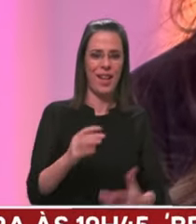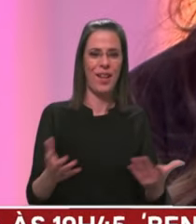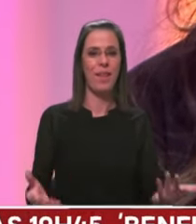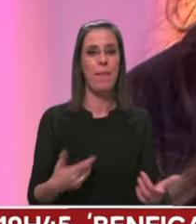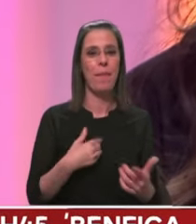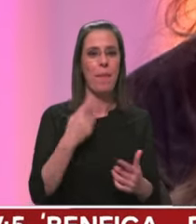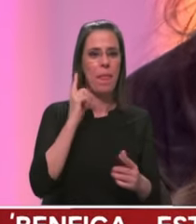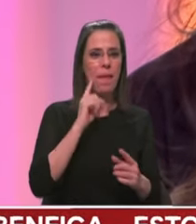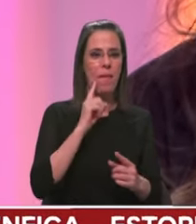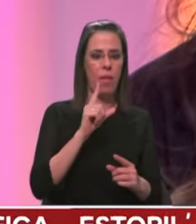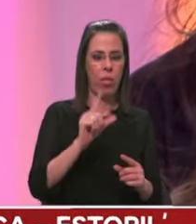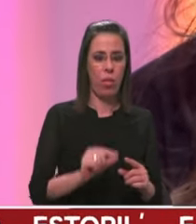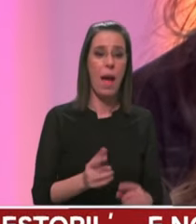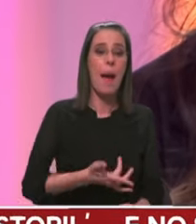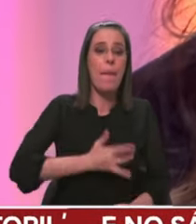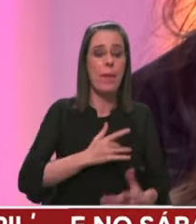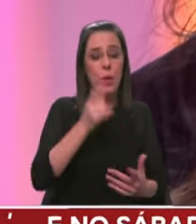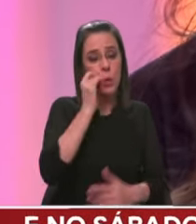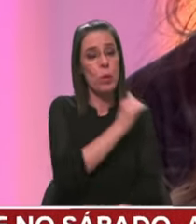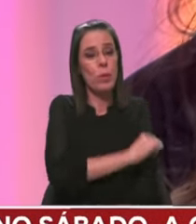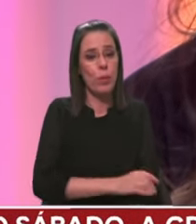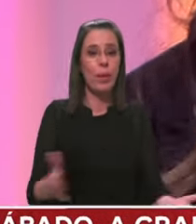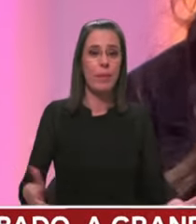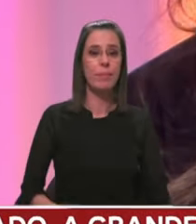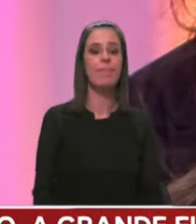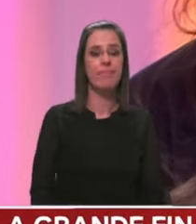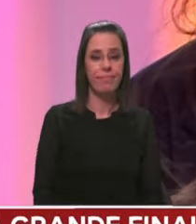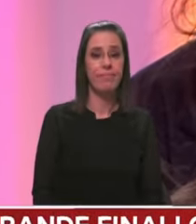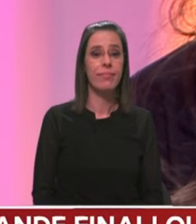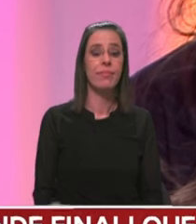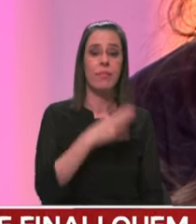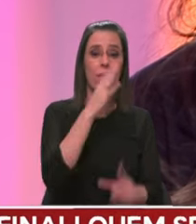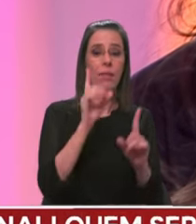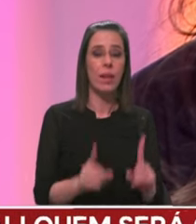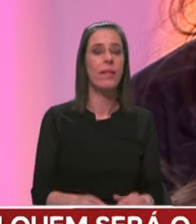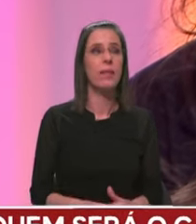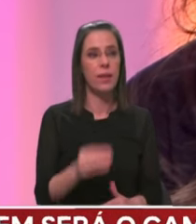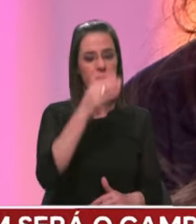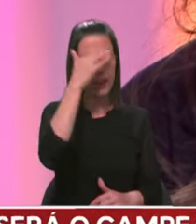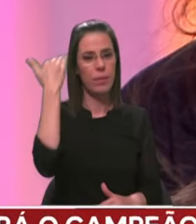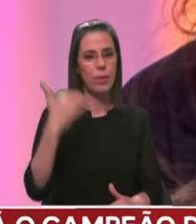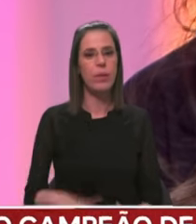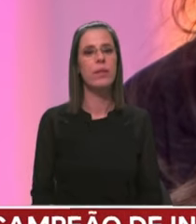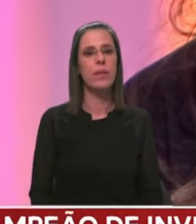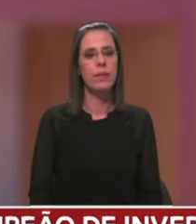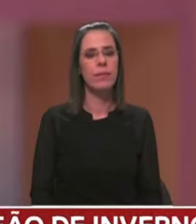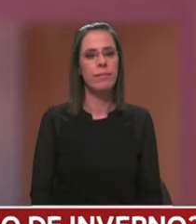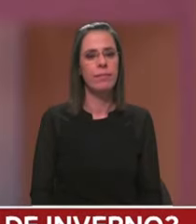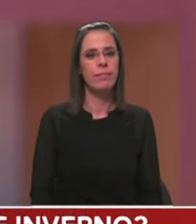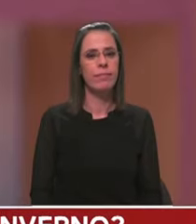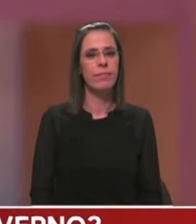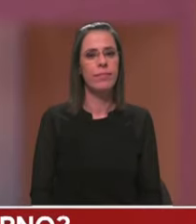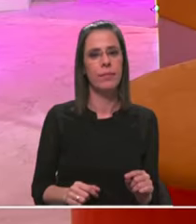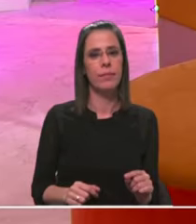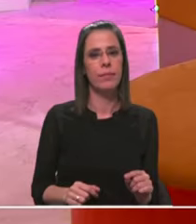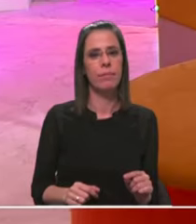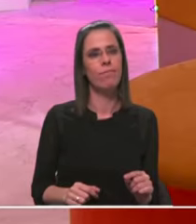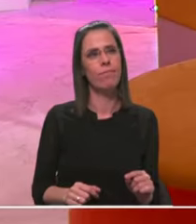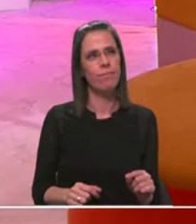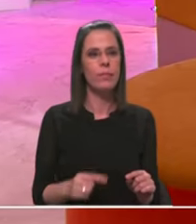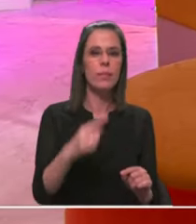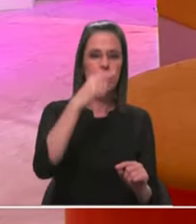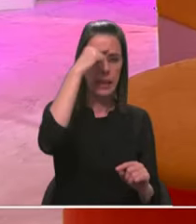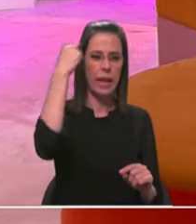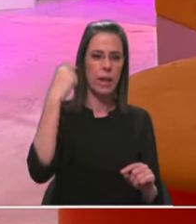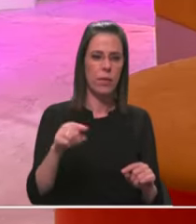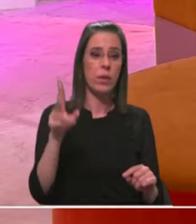gente diminui alguns erros. Apaixonou-se pelo rapaz. Sim. E olha, devo-lhe dizer que isto deve ser muito difícil. Sim. É duro